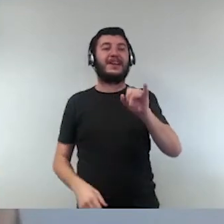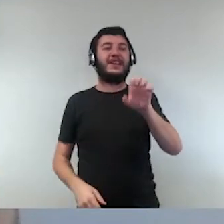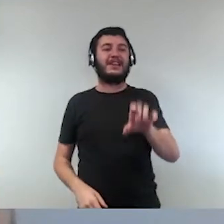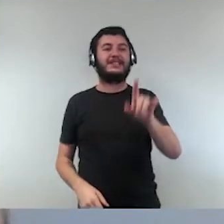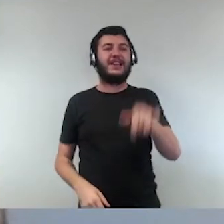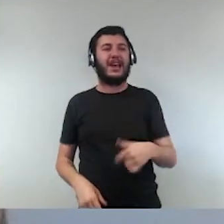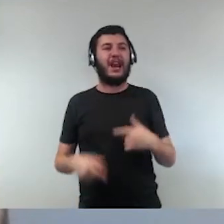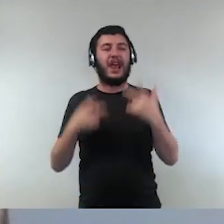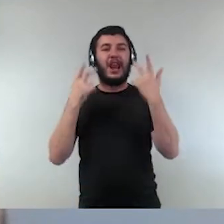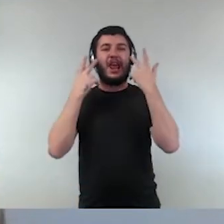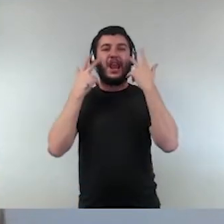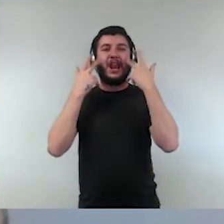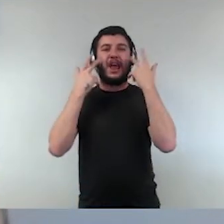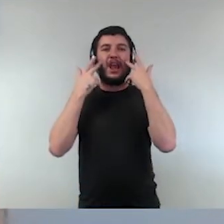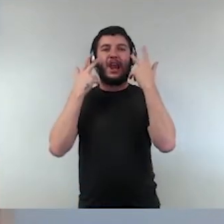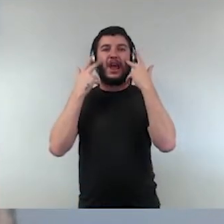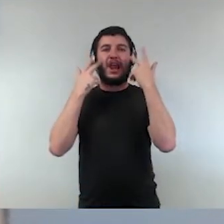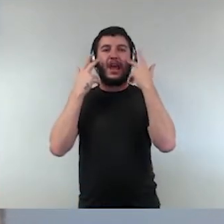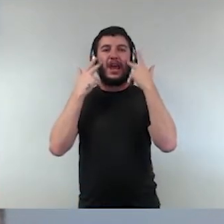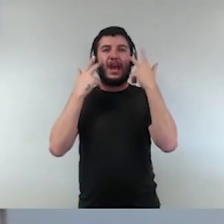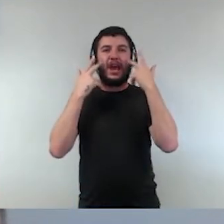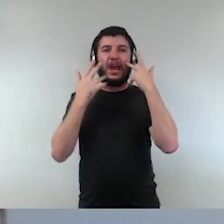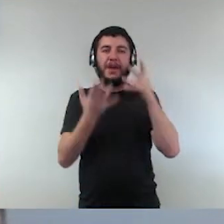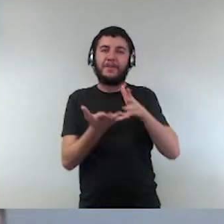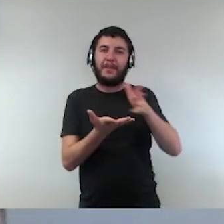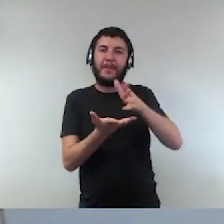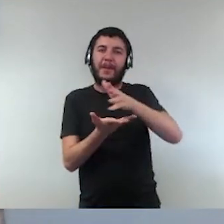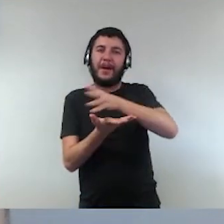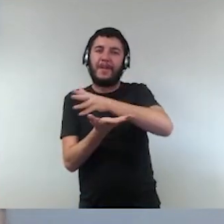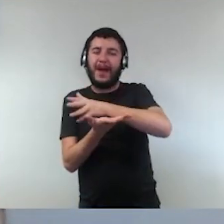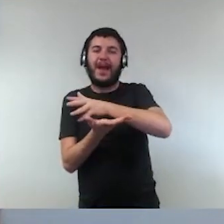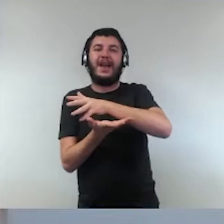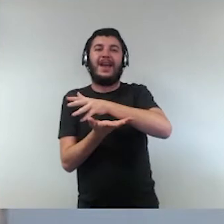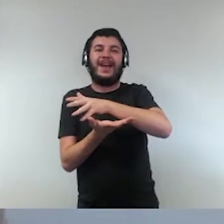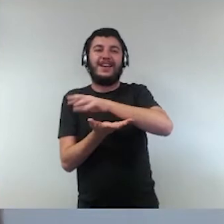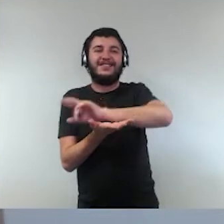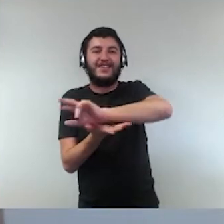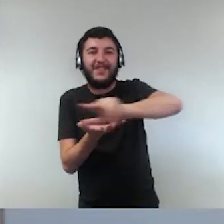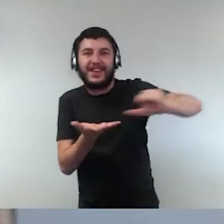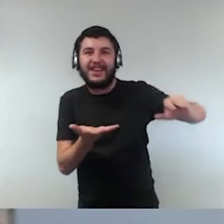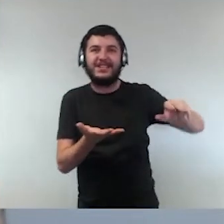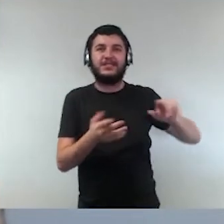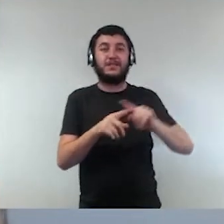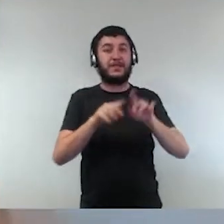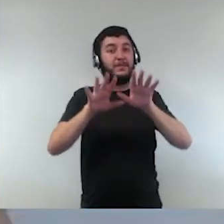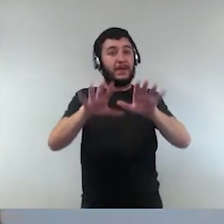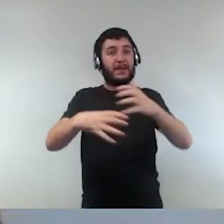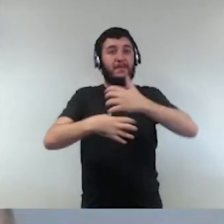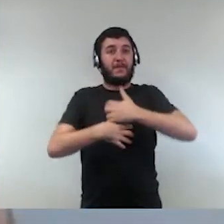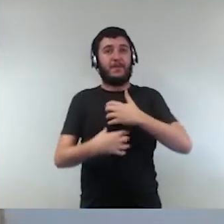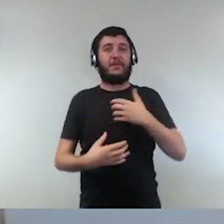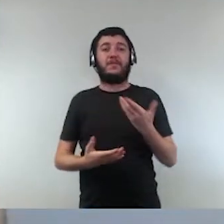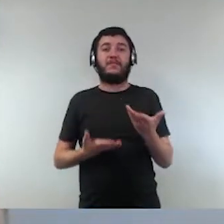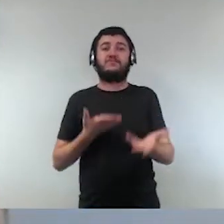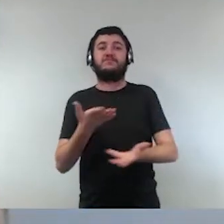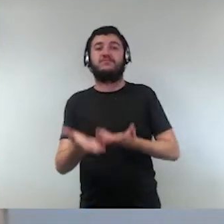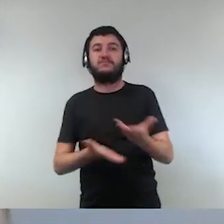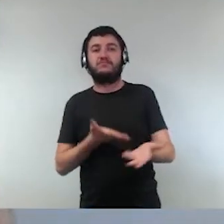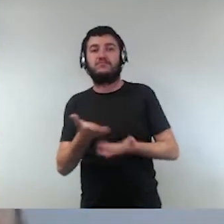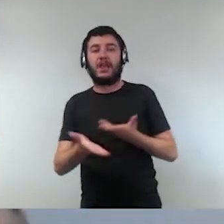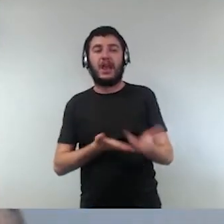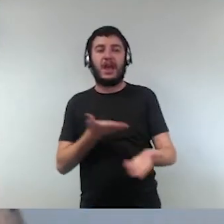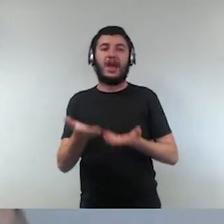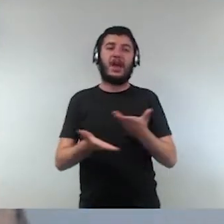em todas essas áreas, embora em diferentes escalas. Então, o modo como a gente lida ou deveria lidar com a